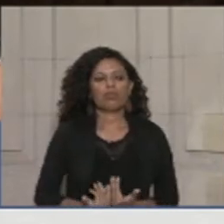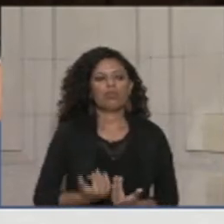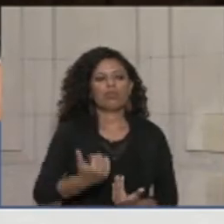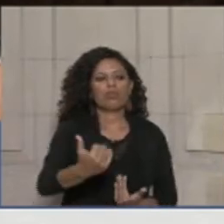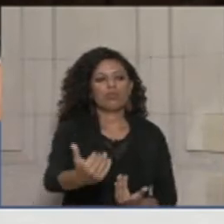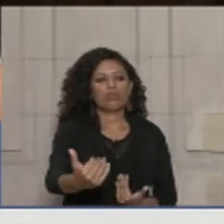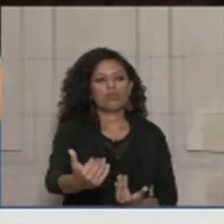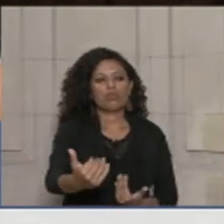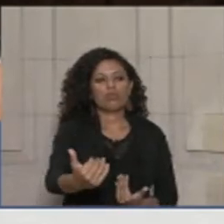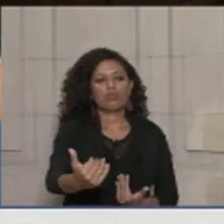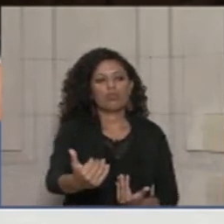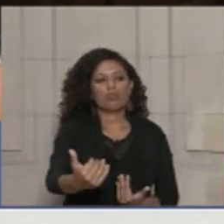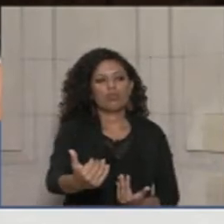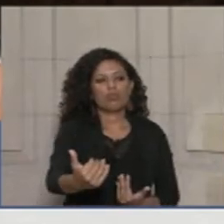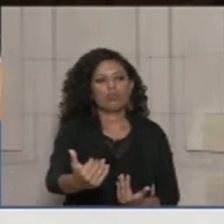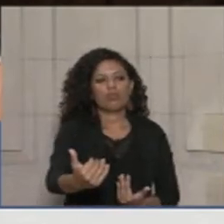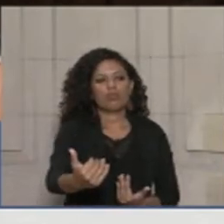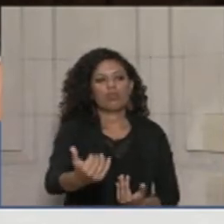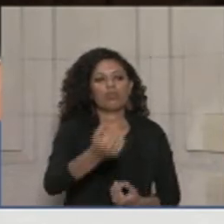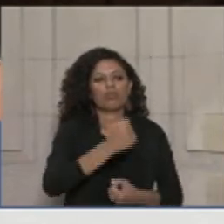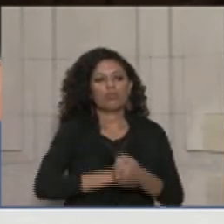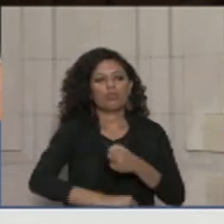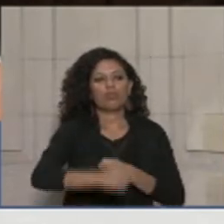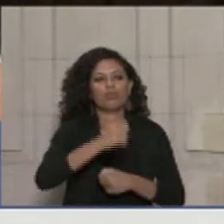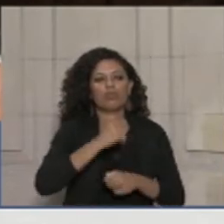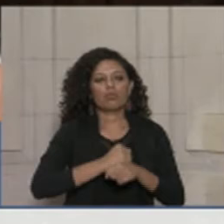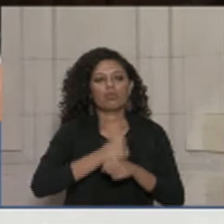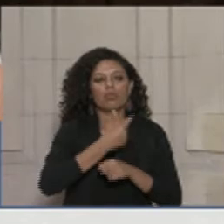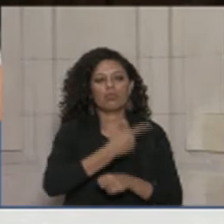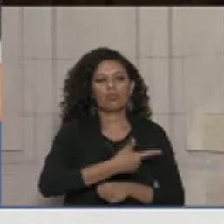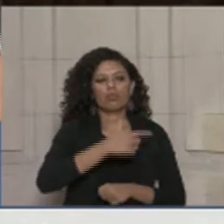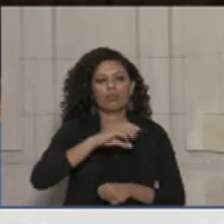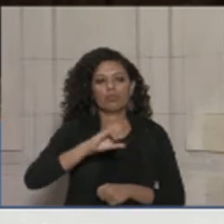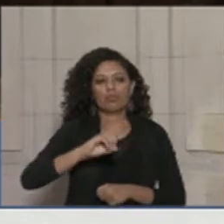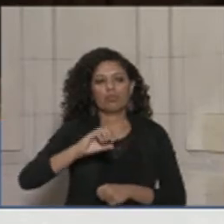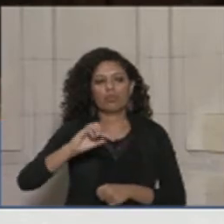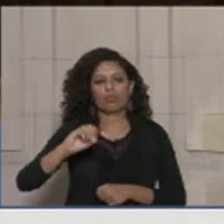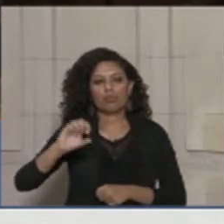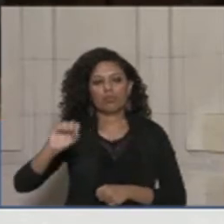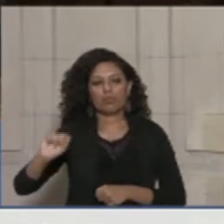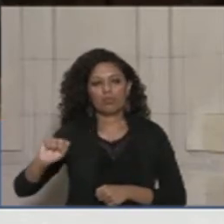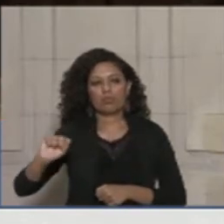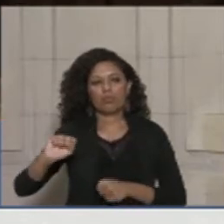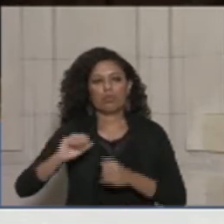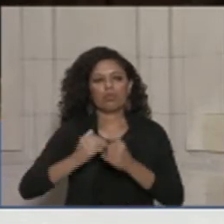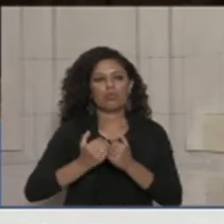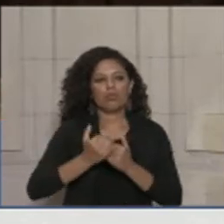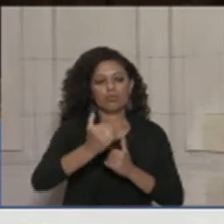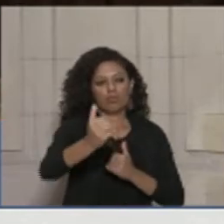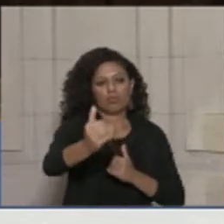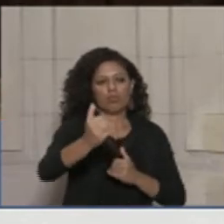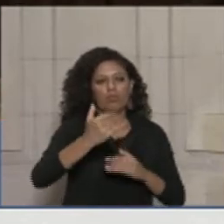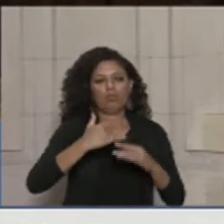começa em 2008, quando surge em Macaé